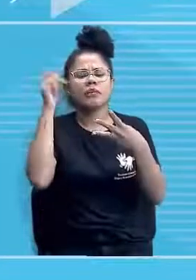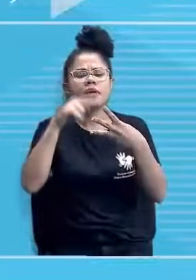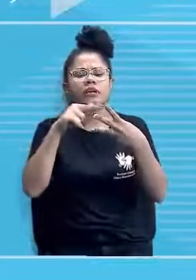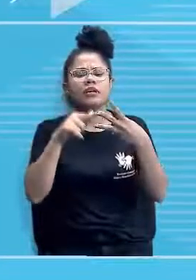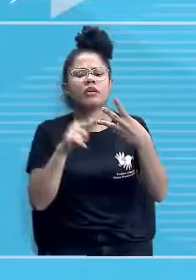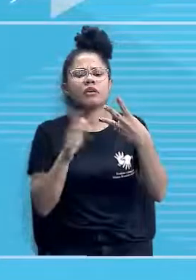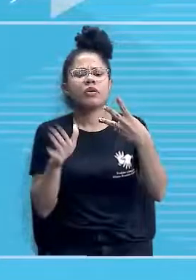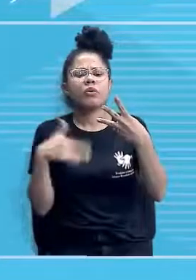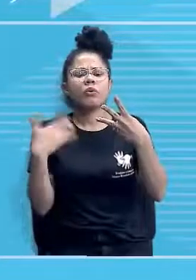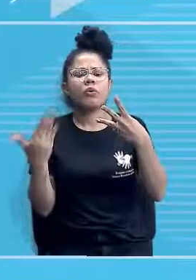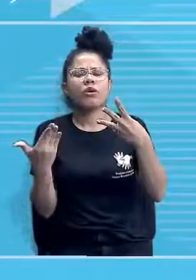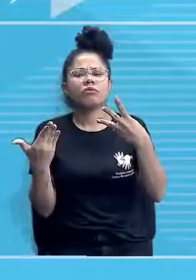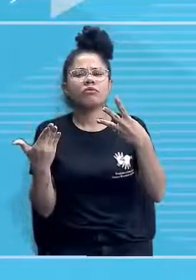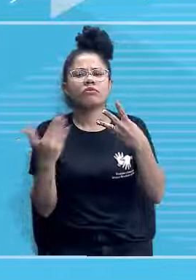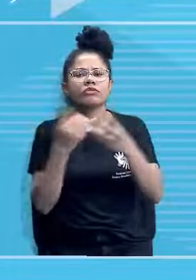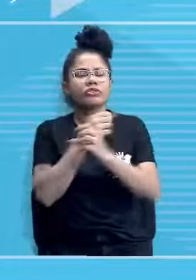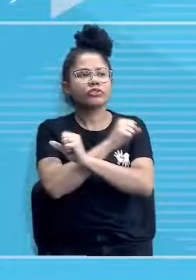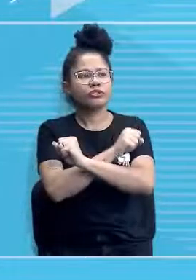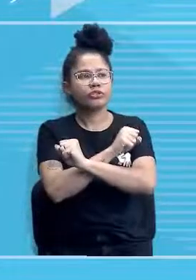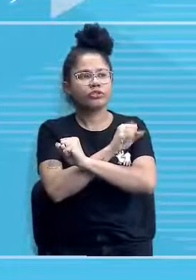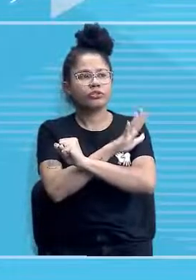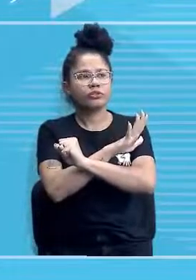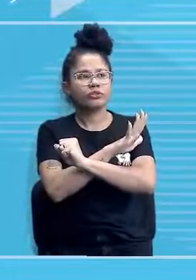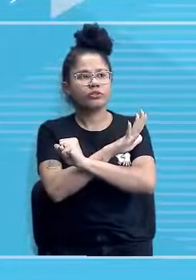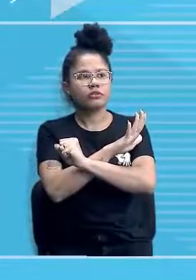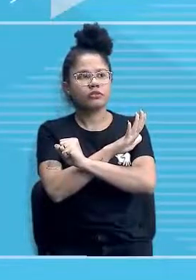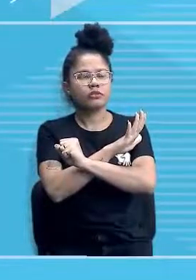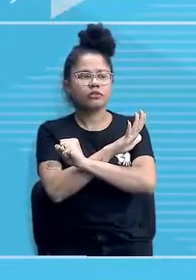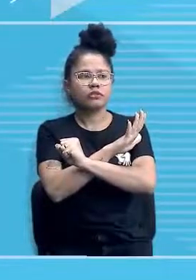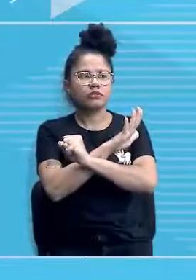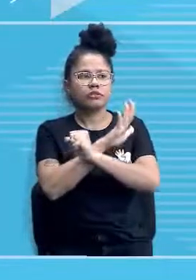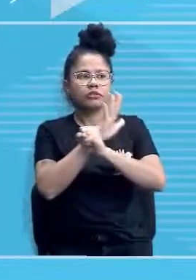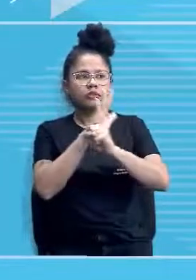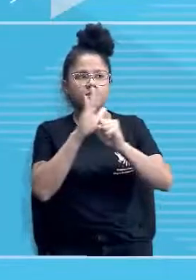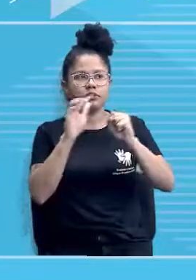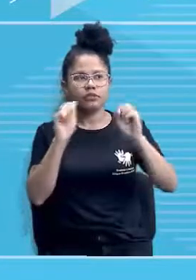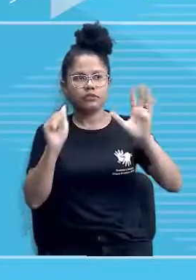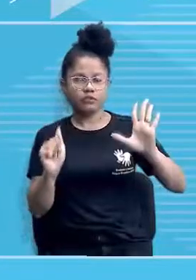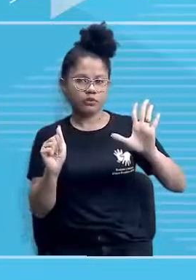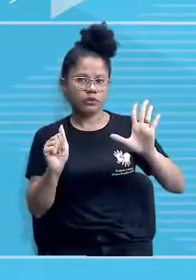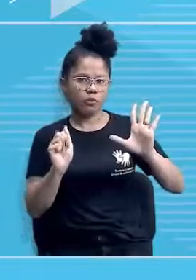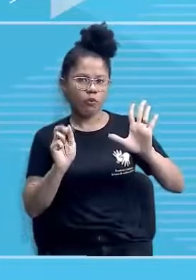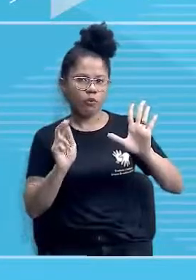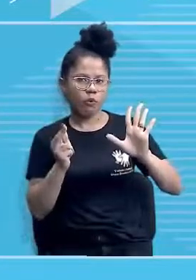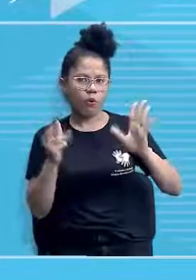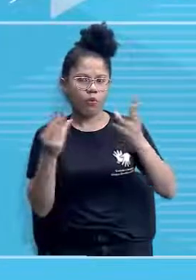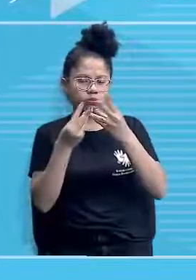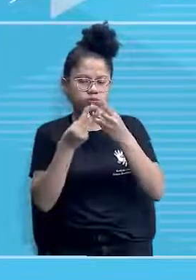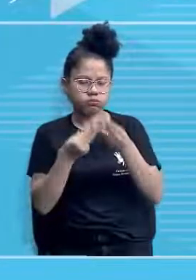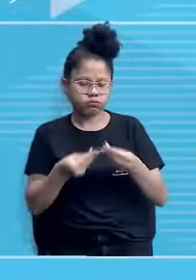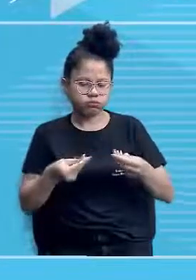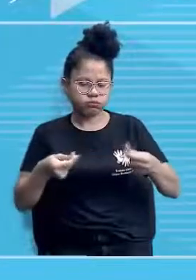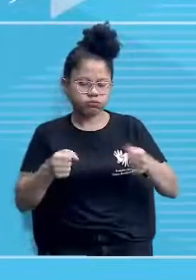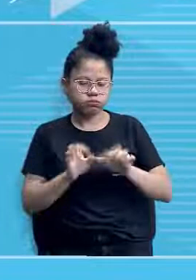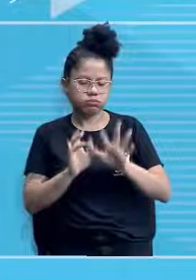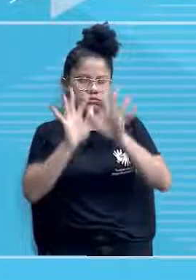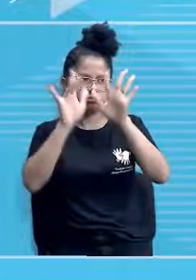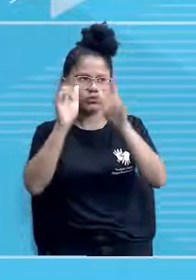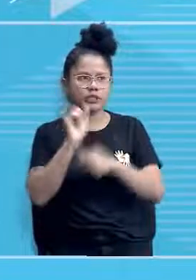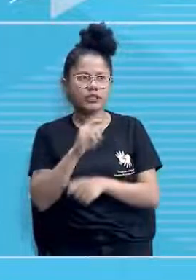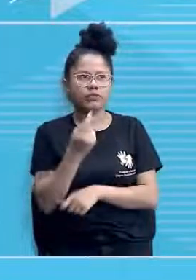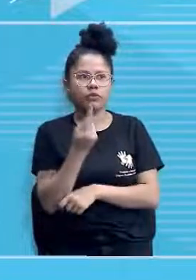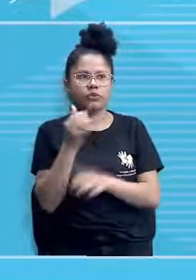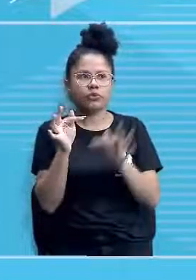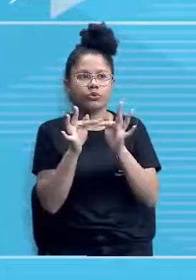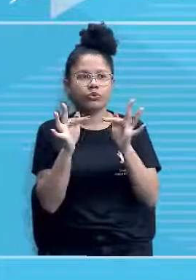quem tem o maior ou menor ponto de fusão e ebulição a gente vai para segundo a tabela exclusiva olha só e quando família uma função